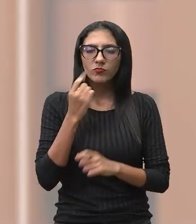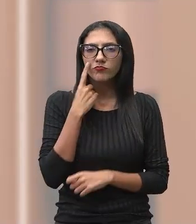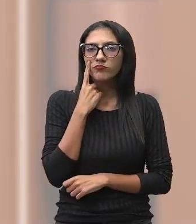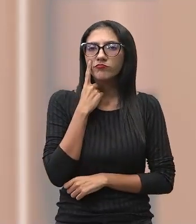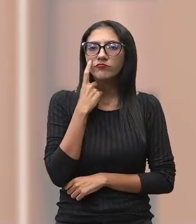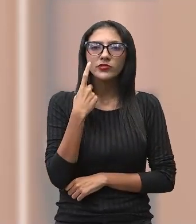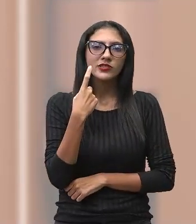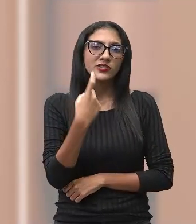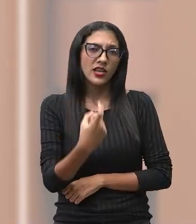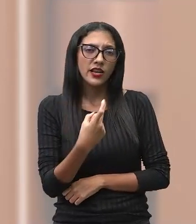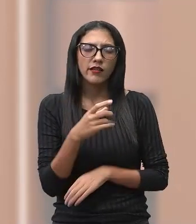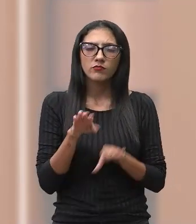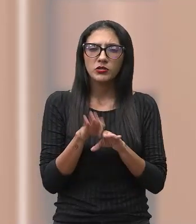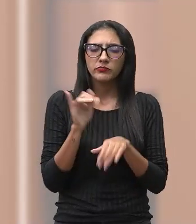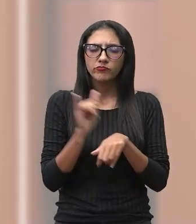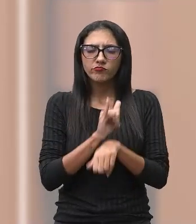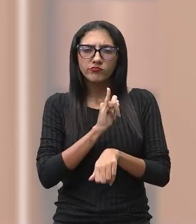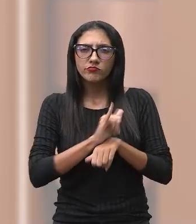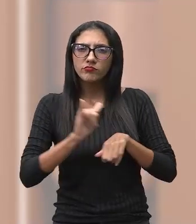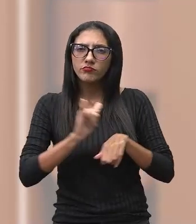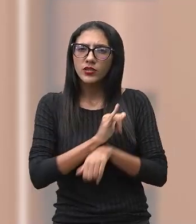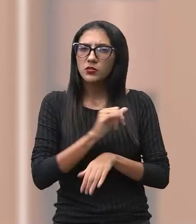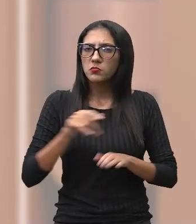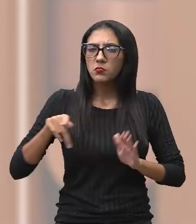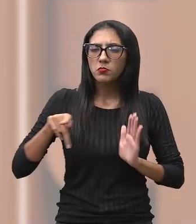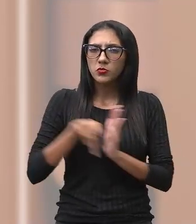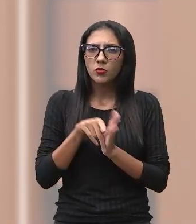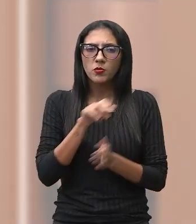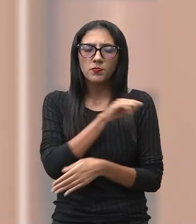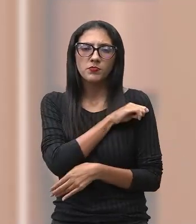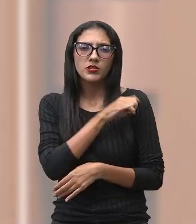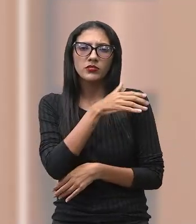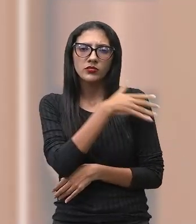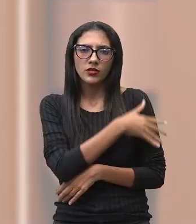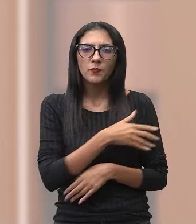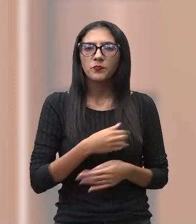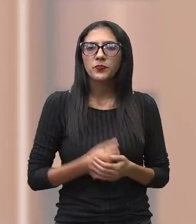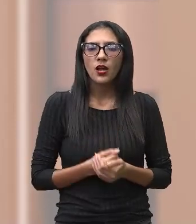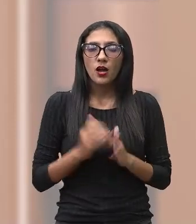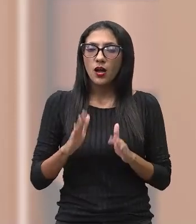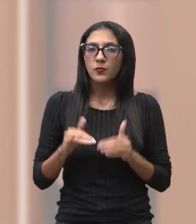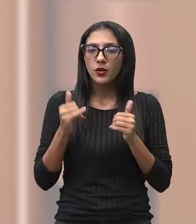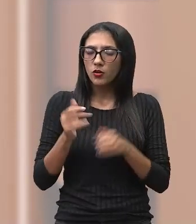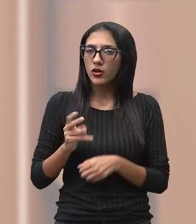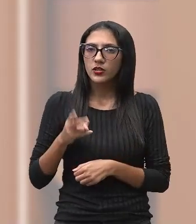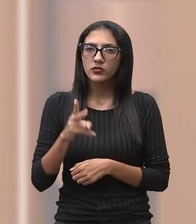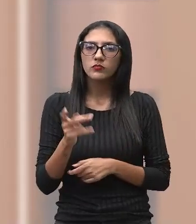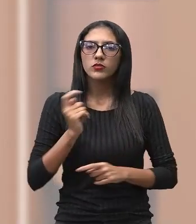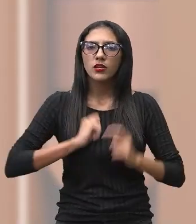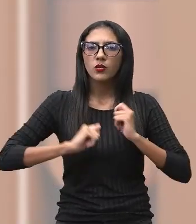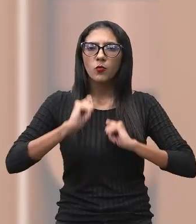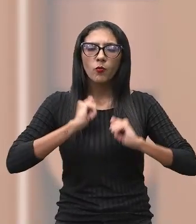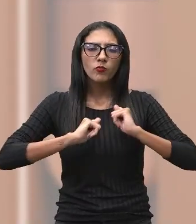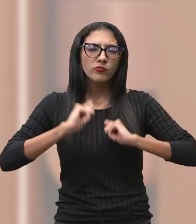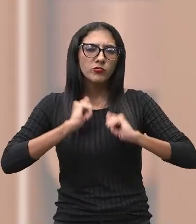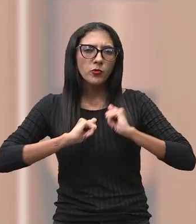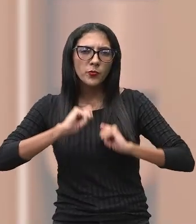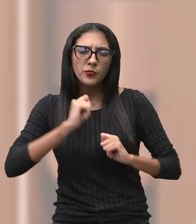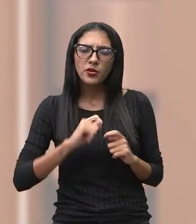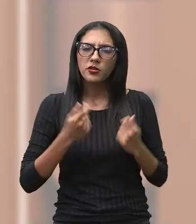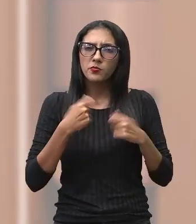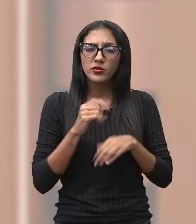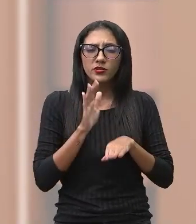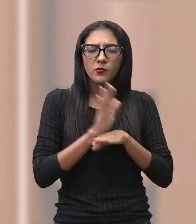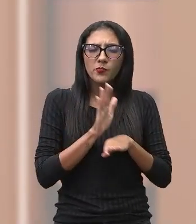interesses estratégicos do país, né, em fortalecer a economia dos países que precisam ser